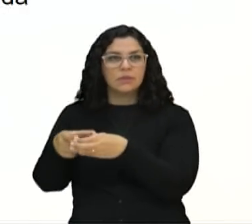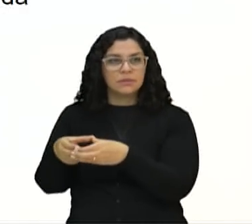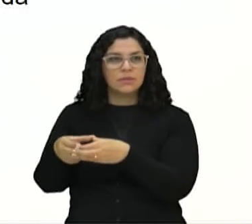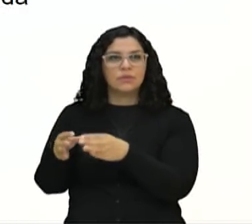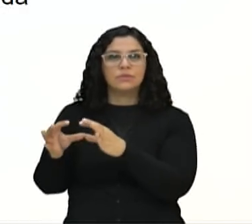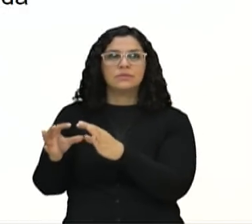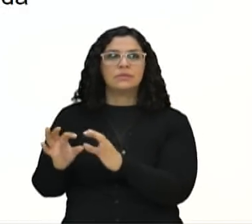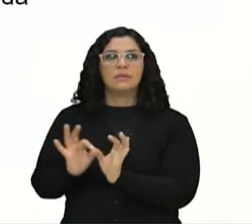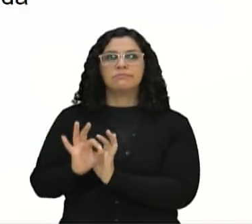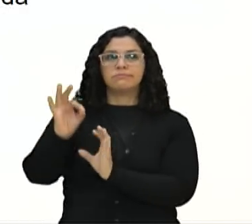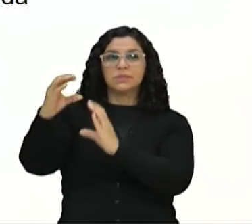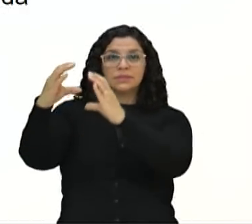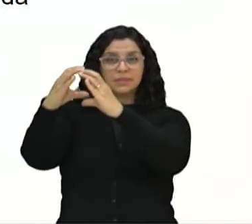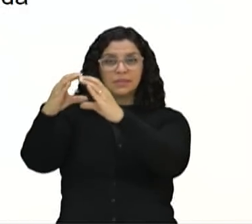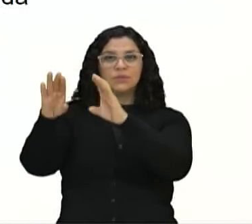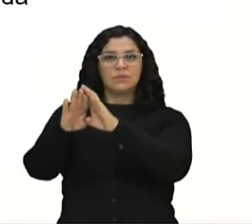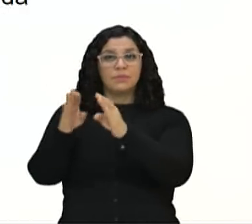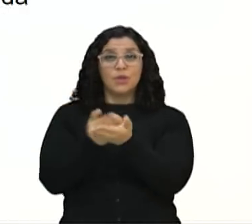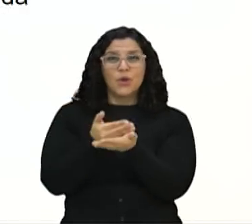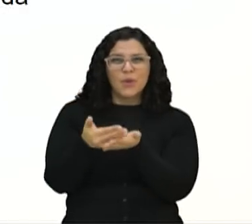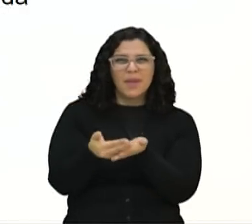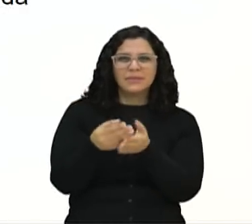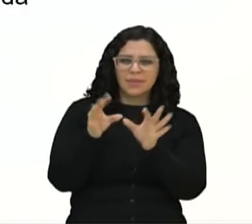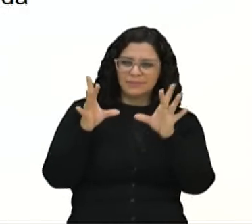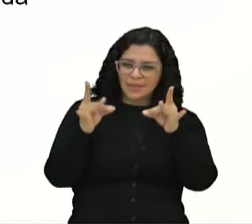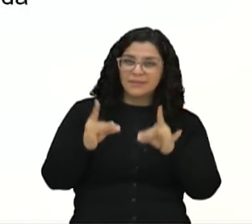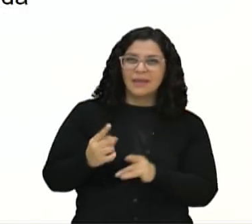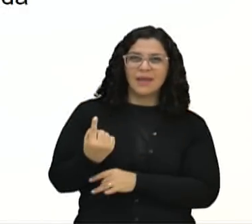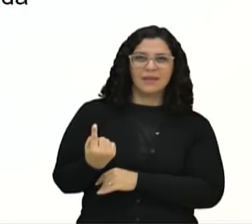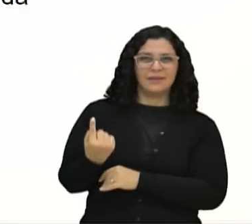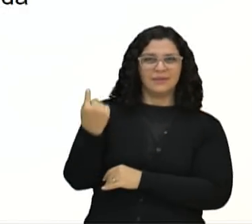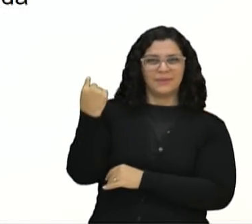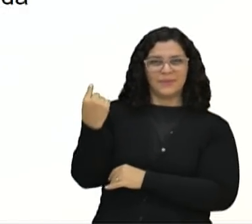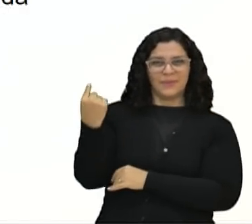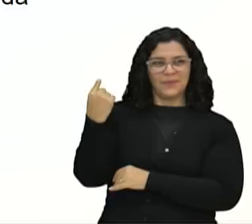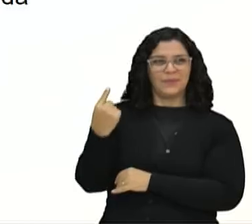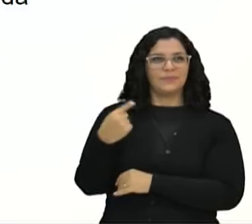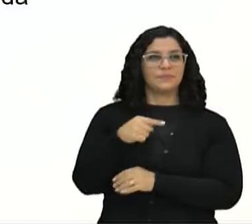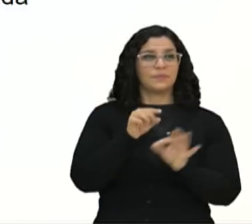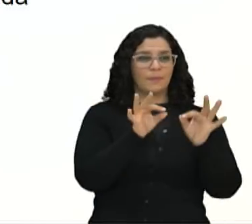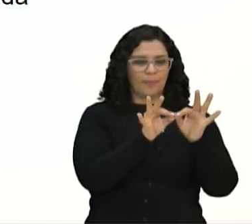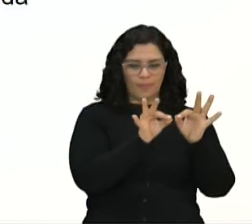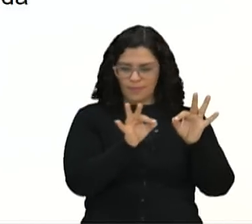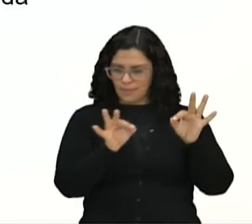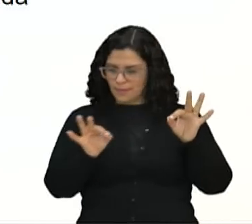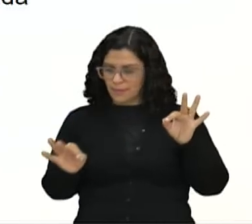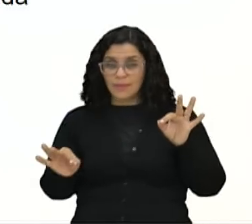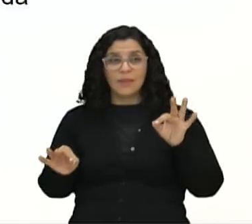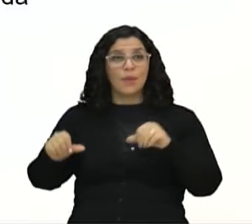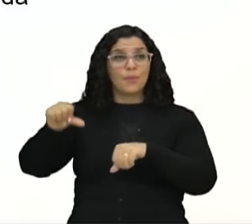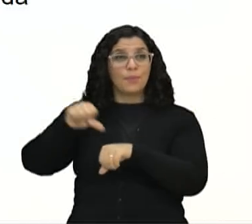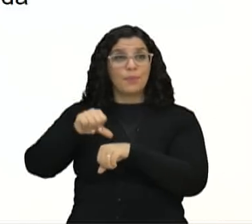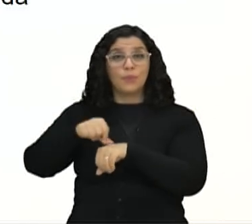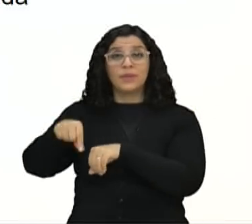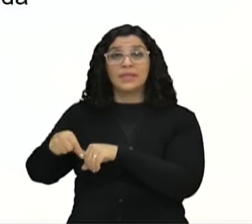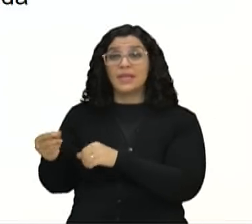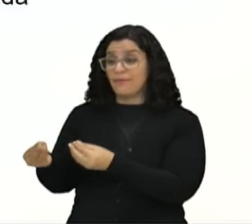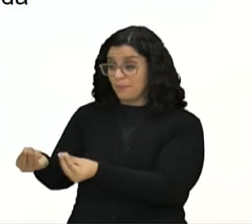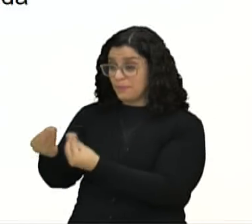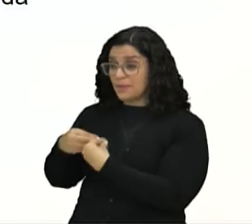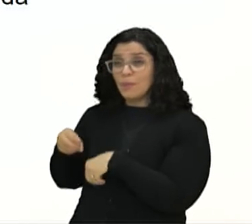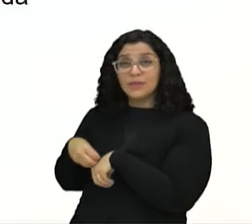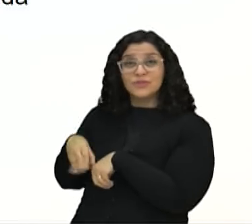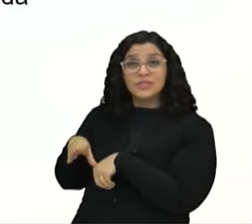gente entender. O início, onde ele dá a partida, largada, ele corre até o ponto de controle, e aqui vai ter uma pista para ele